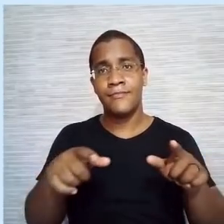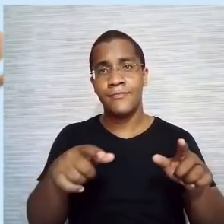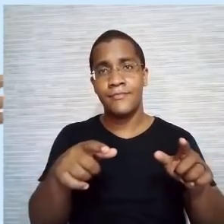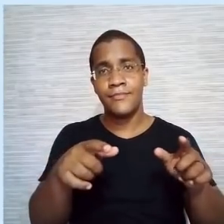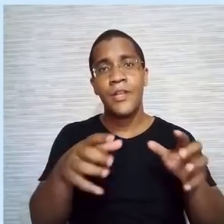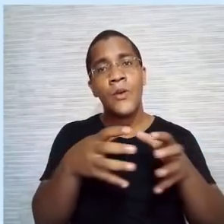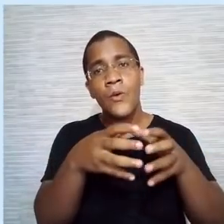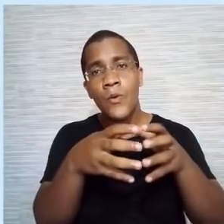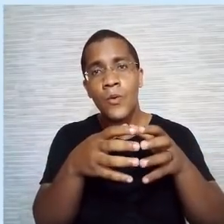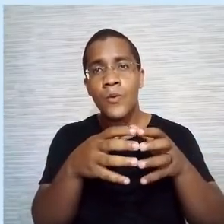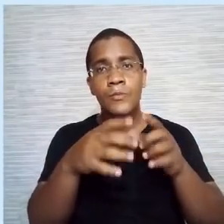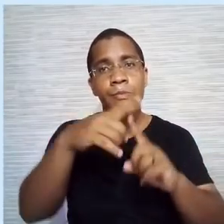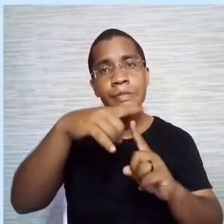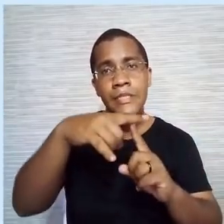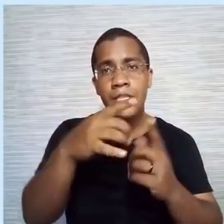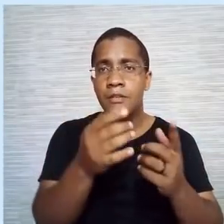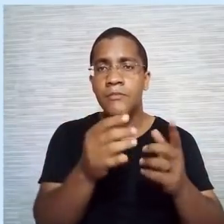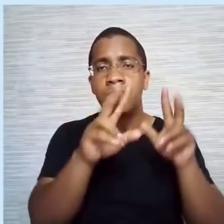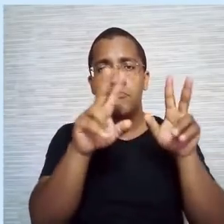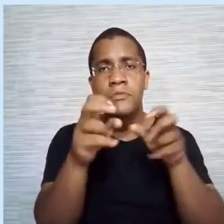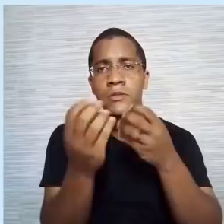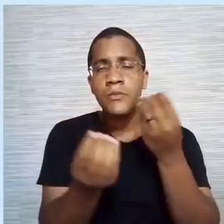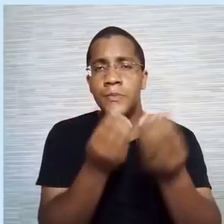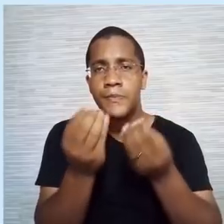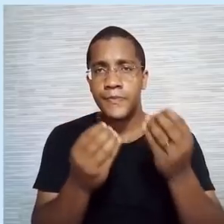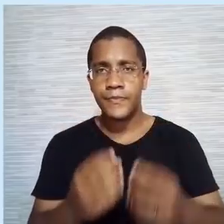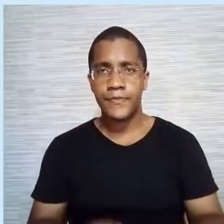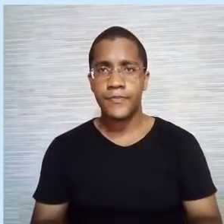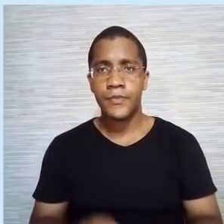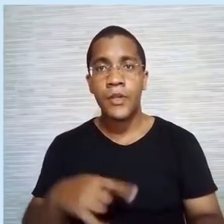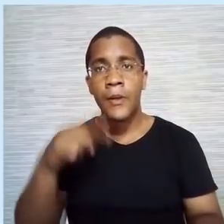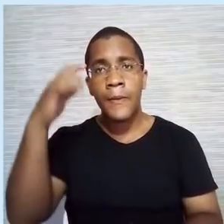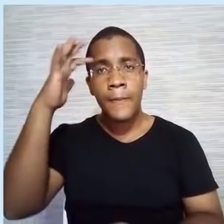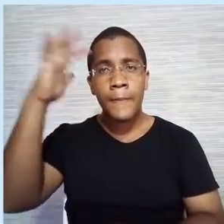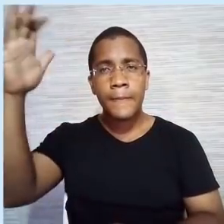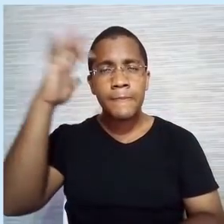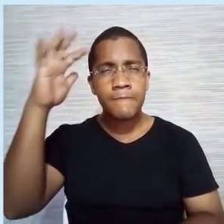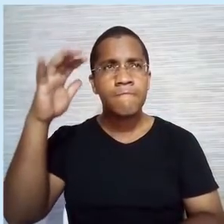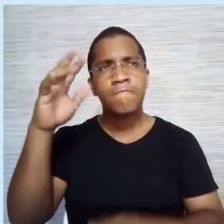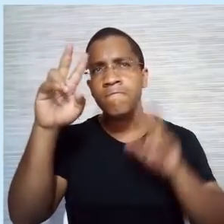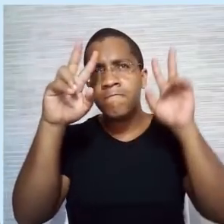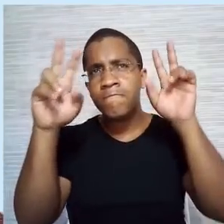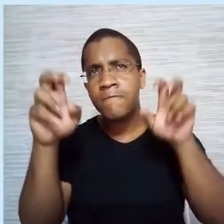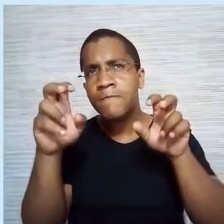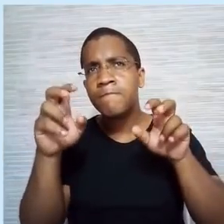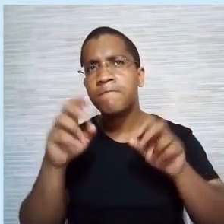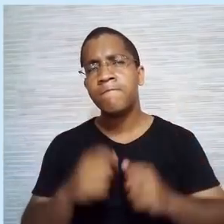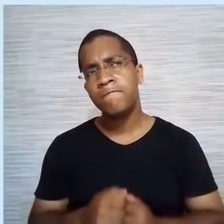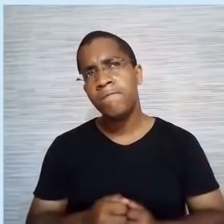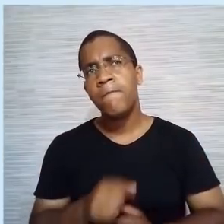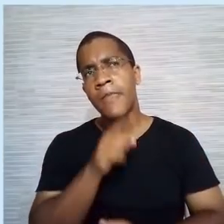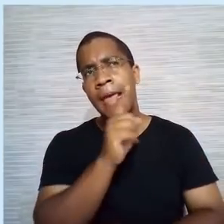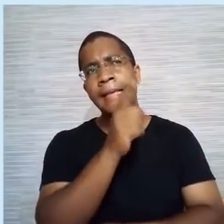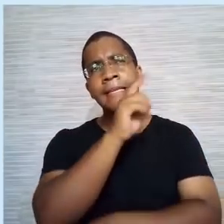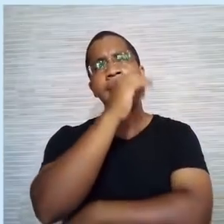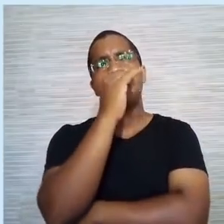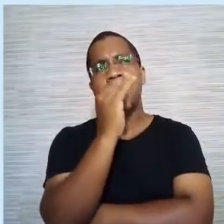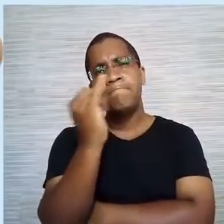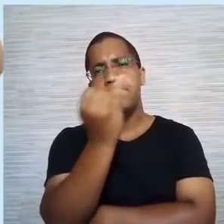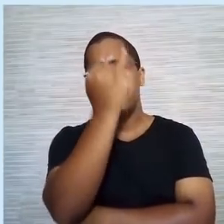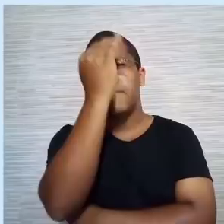pensar. Quando nós escolhemos o assunto, quando nós pensamos naquele determinado ponto a